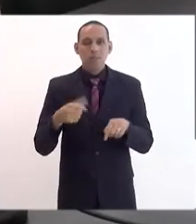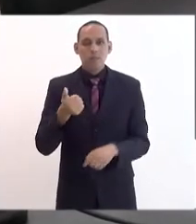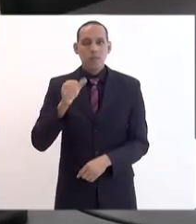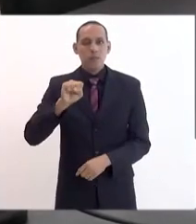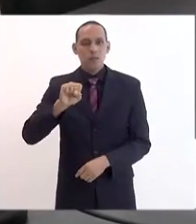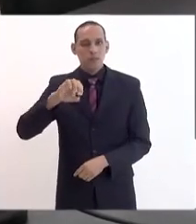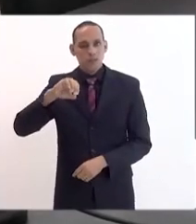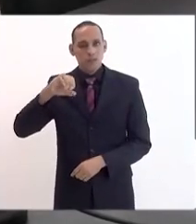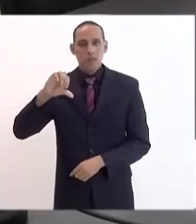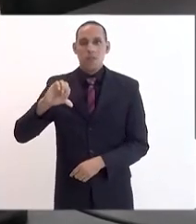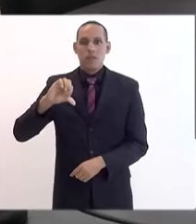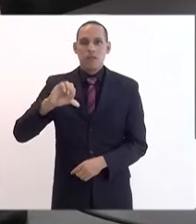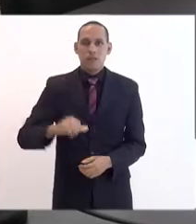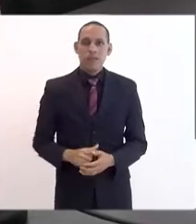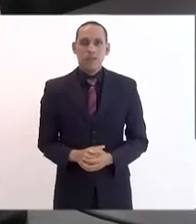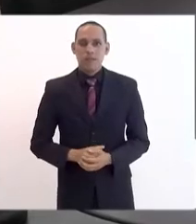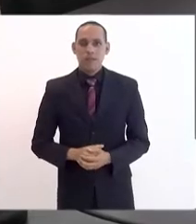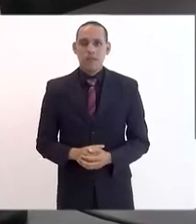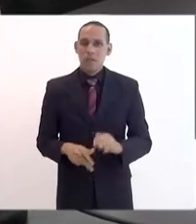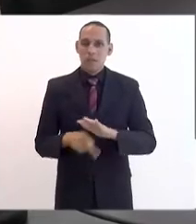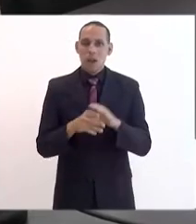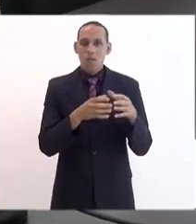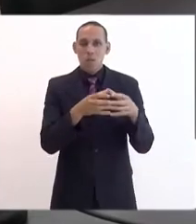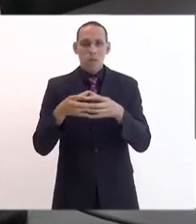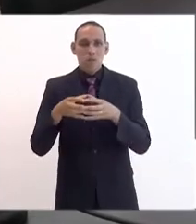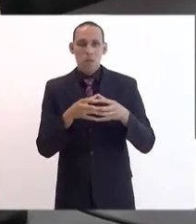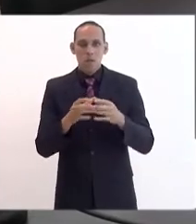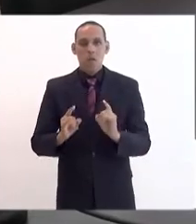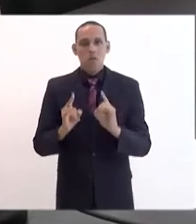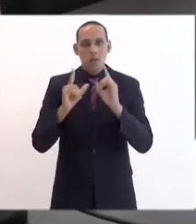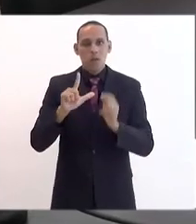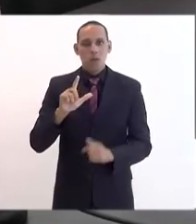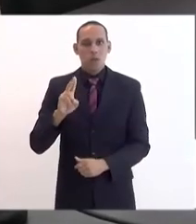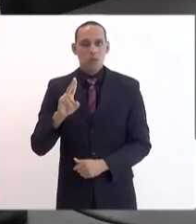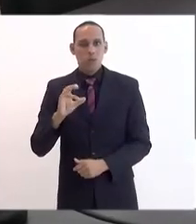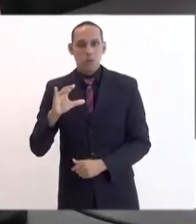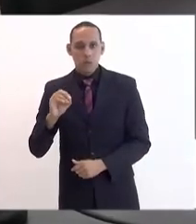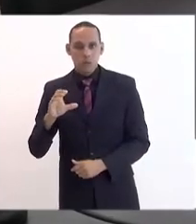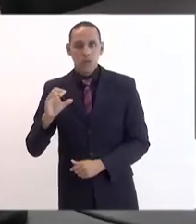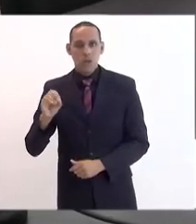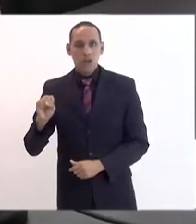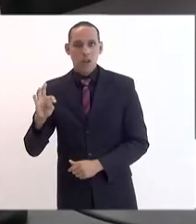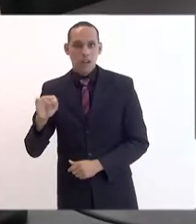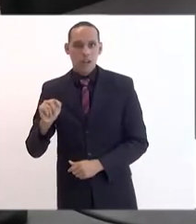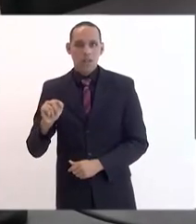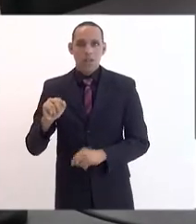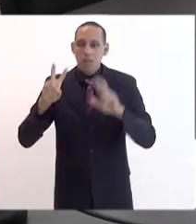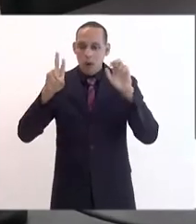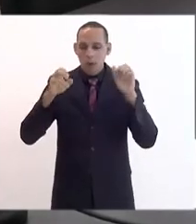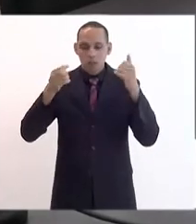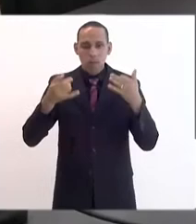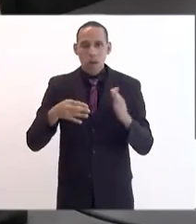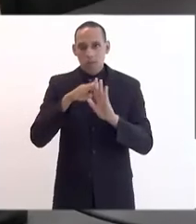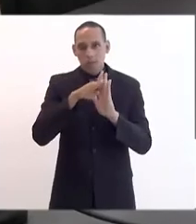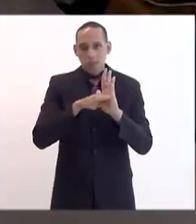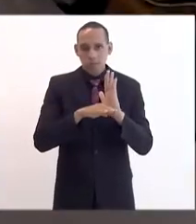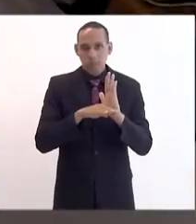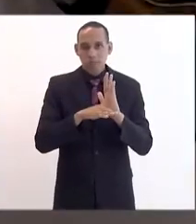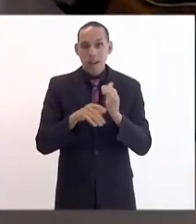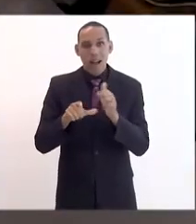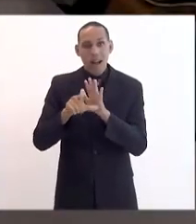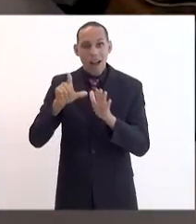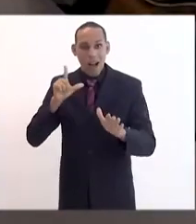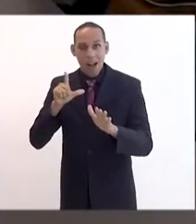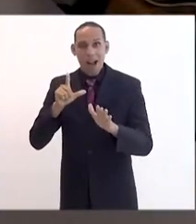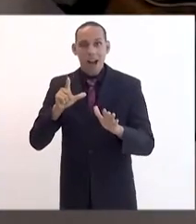1809 das comissões. Edifício Lúcio Costa, com a seguinte ordem do dia. Antes, porém, eu quero saudar aqui o deputado Luiz Paulo,